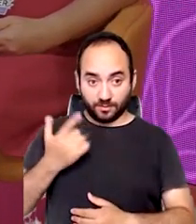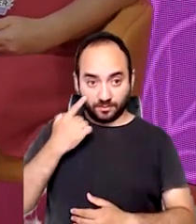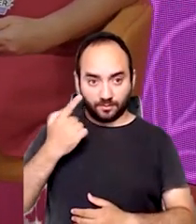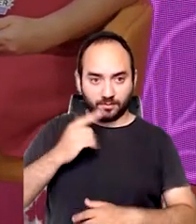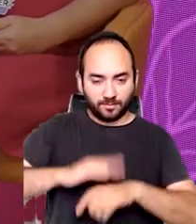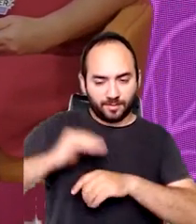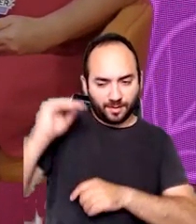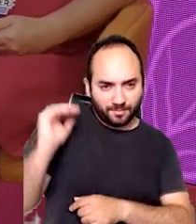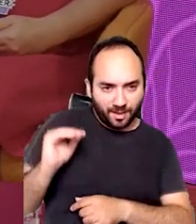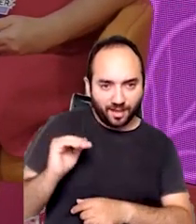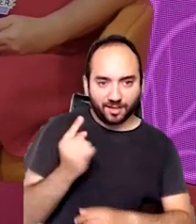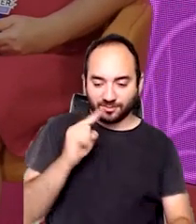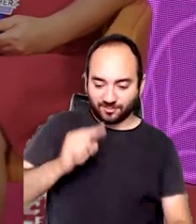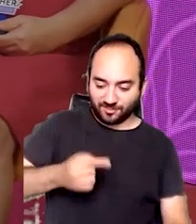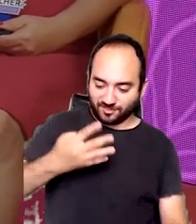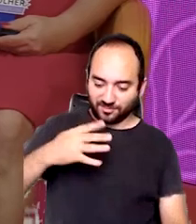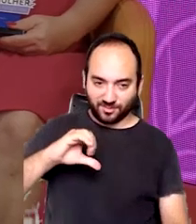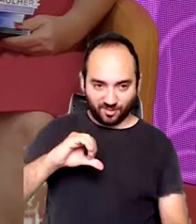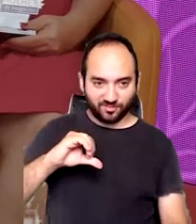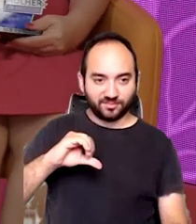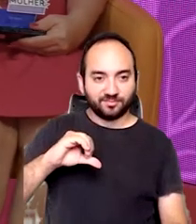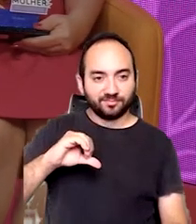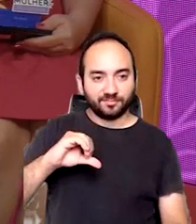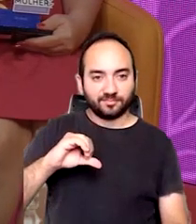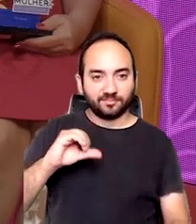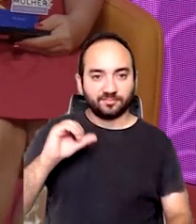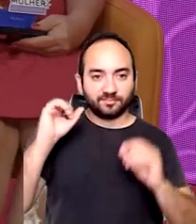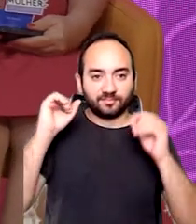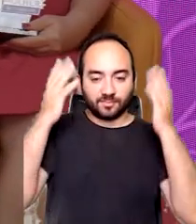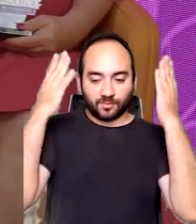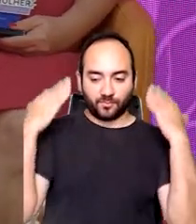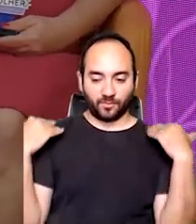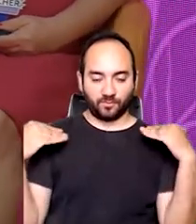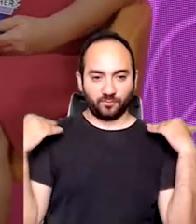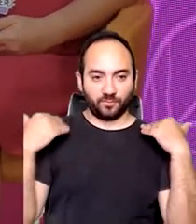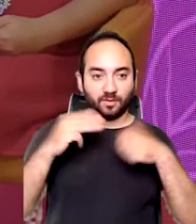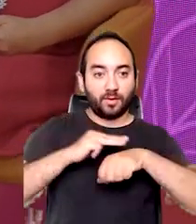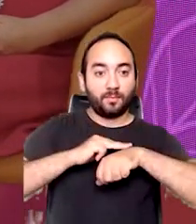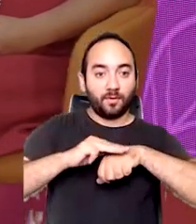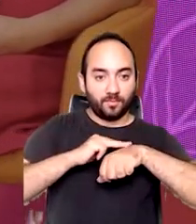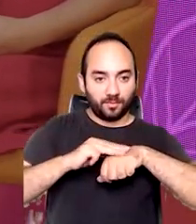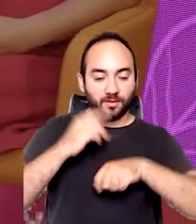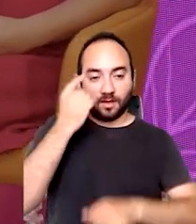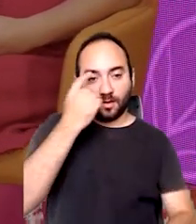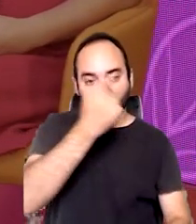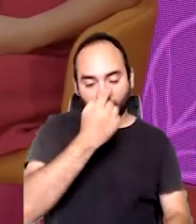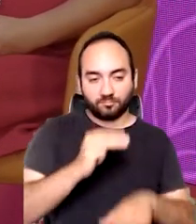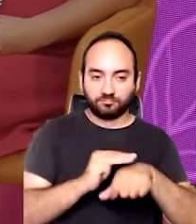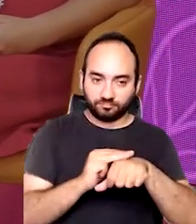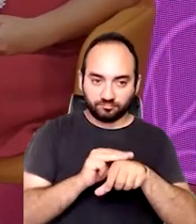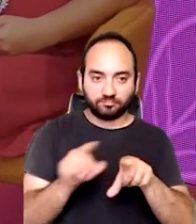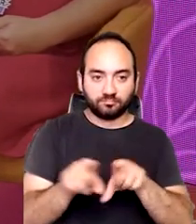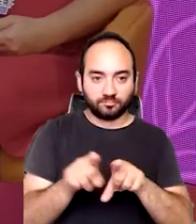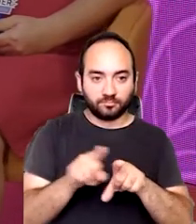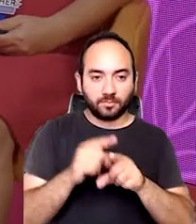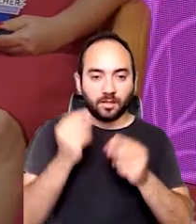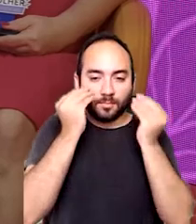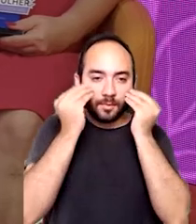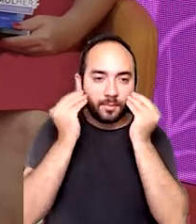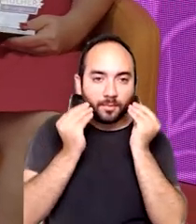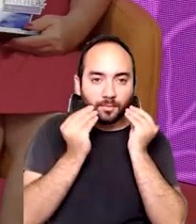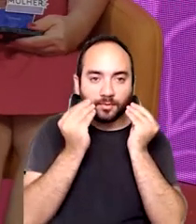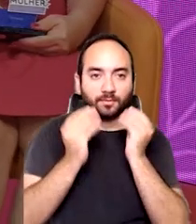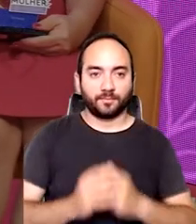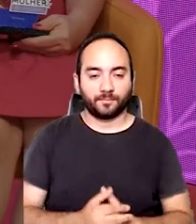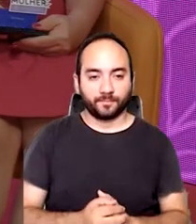uma mulher baixinha de 1,49 de cabelos no ombros castanhos de olhos castanhos com